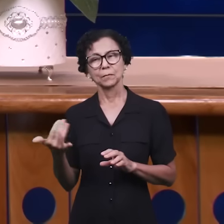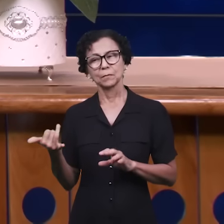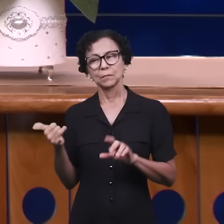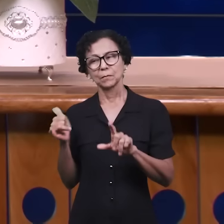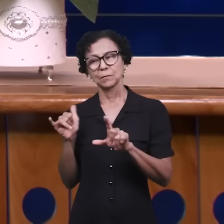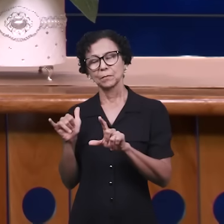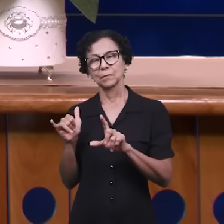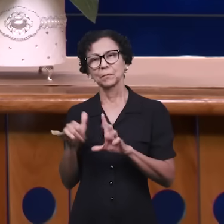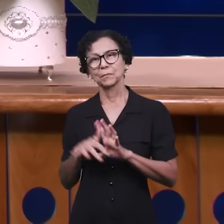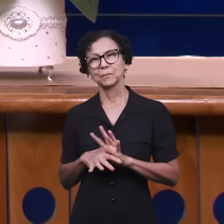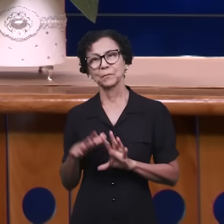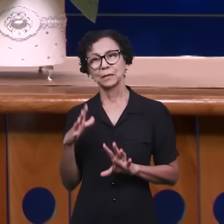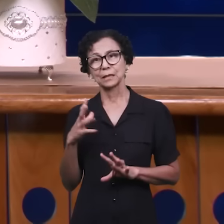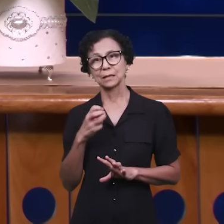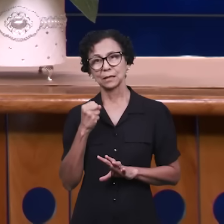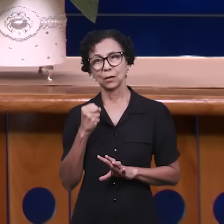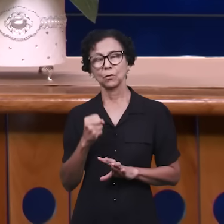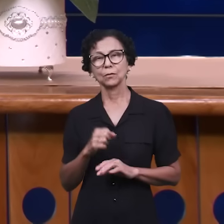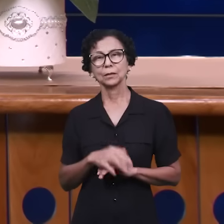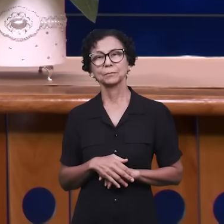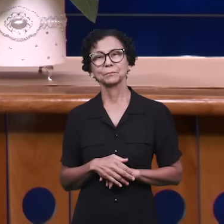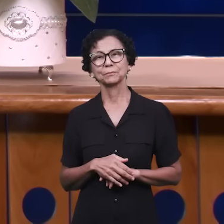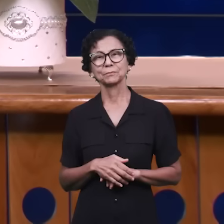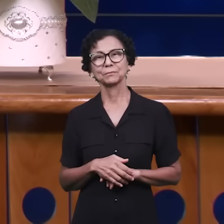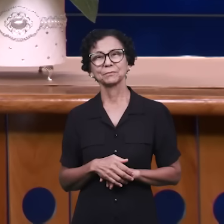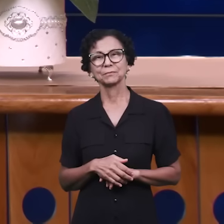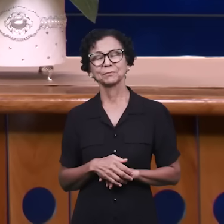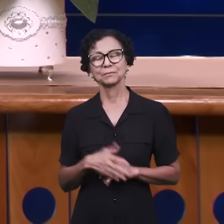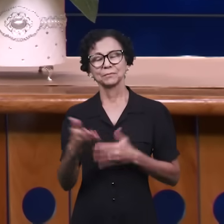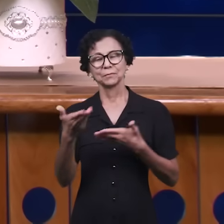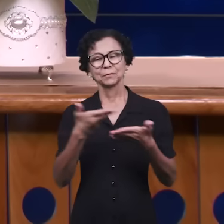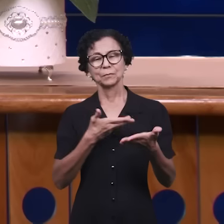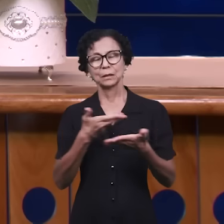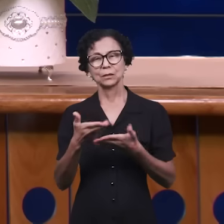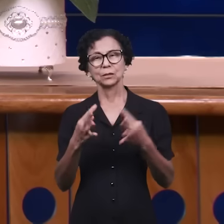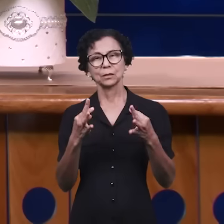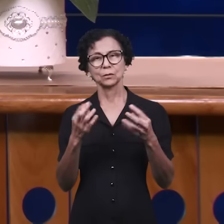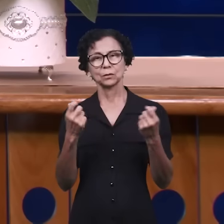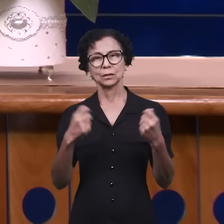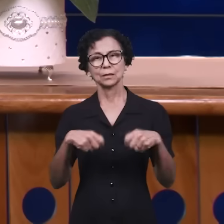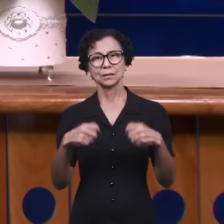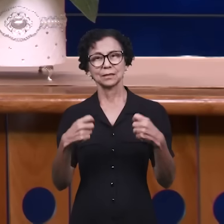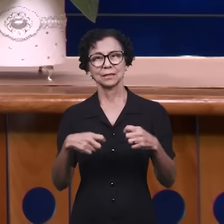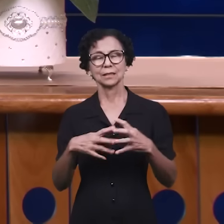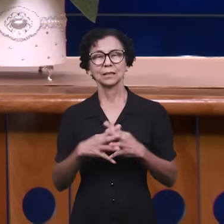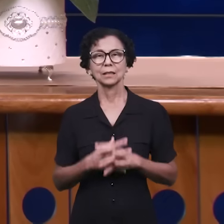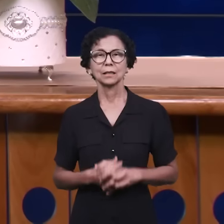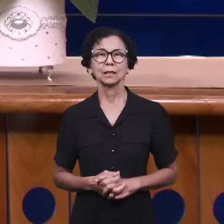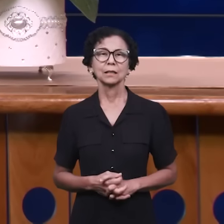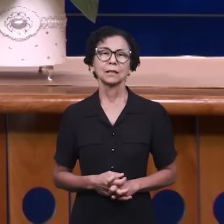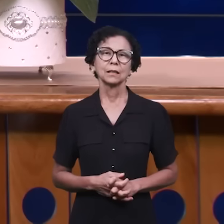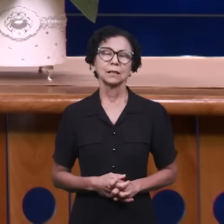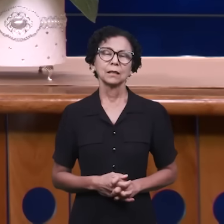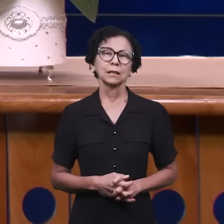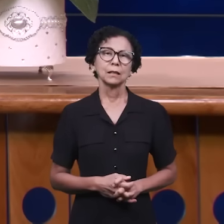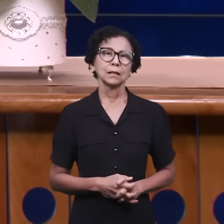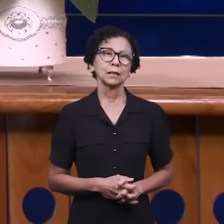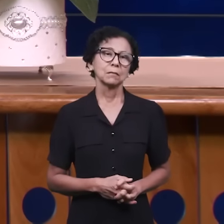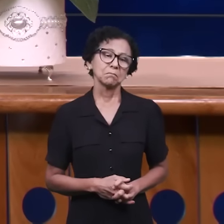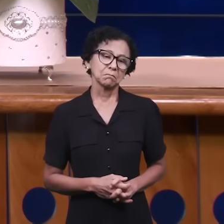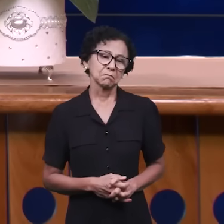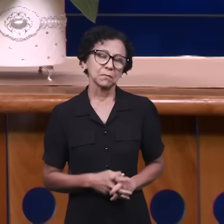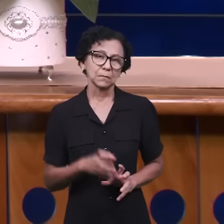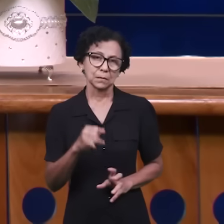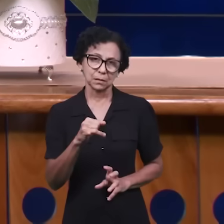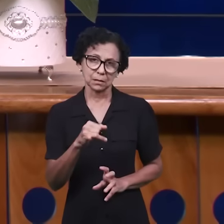câmera do seu celular para ele, já salve esse número na sua agenda e já compartilha com todos aqueles que precisam. Também, se você precisa